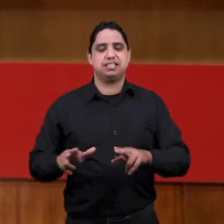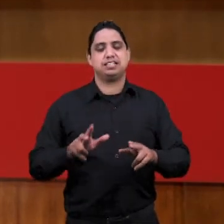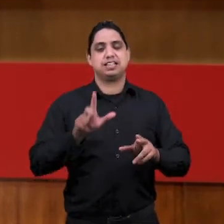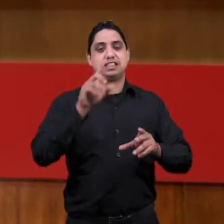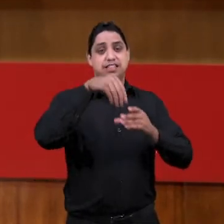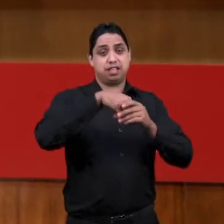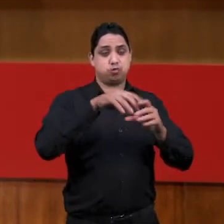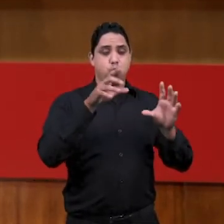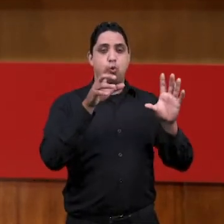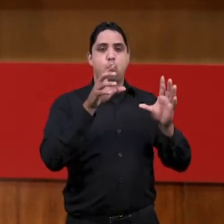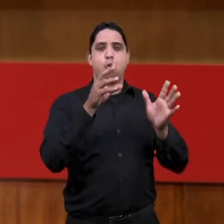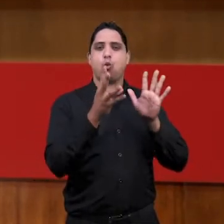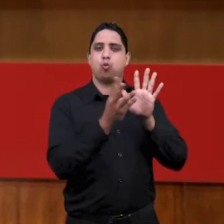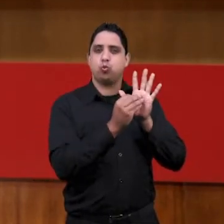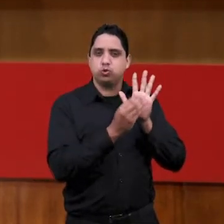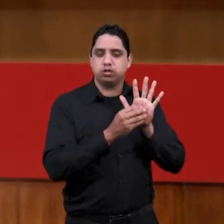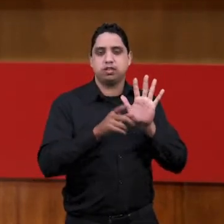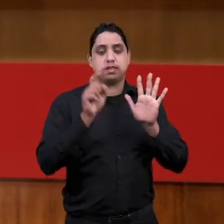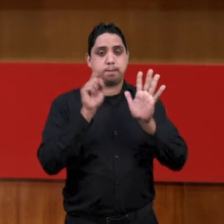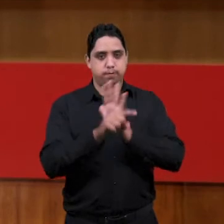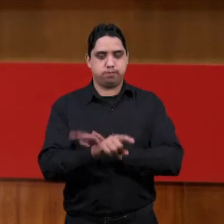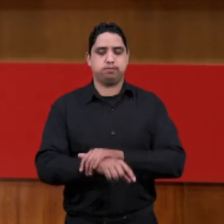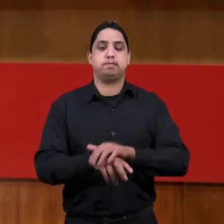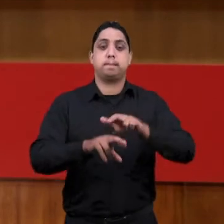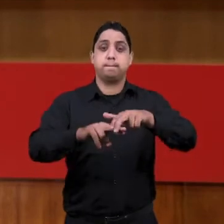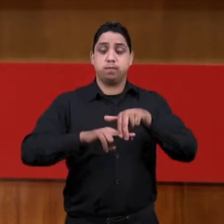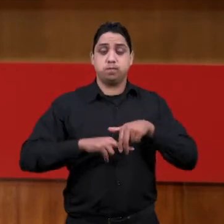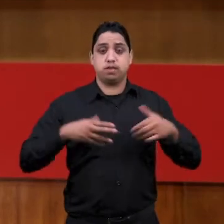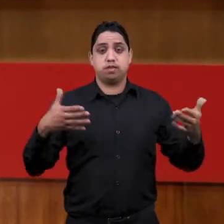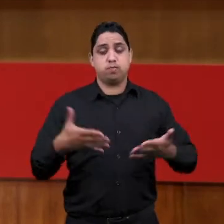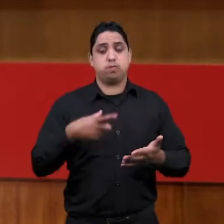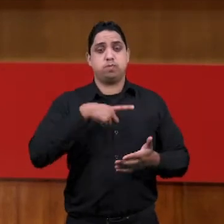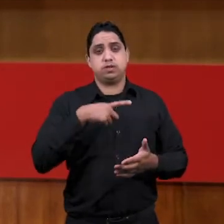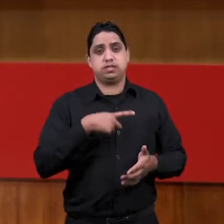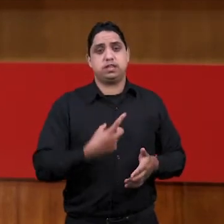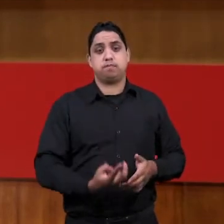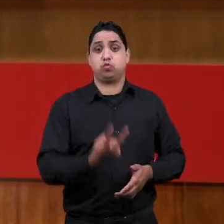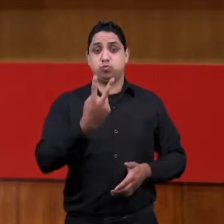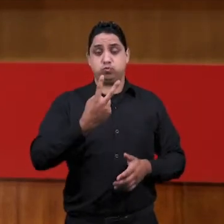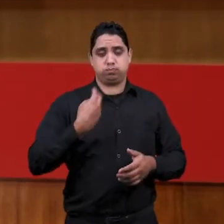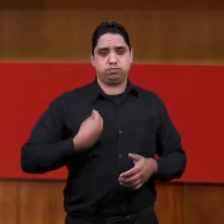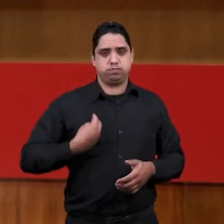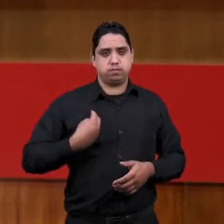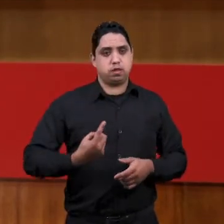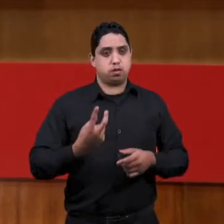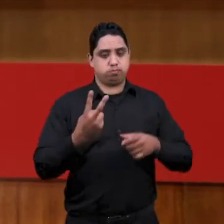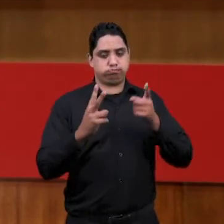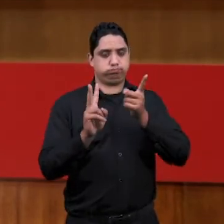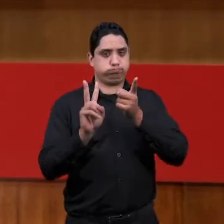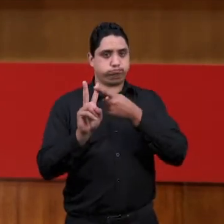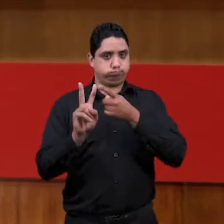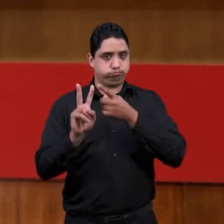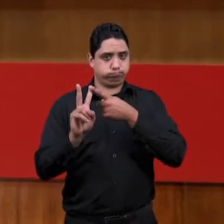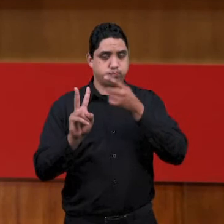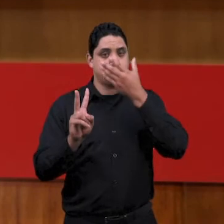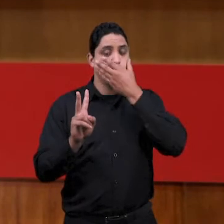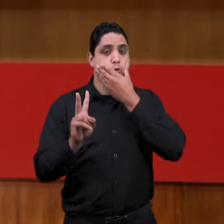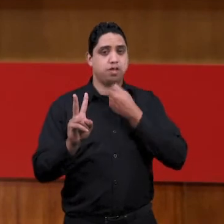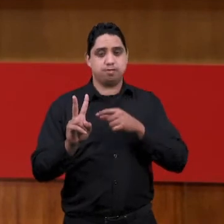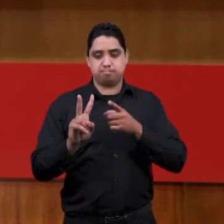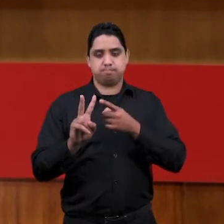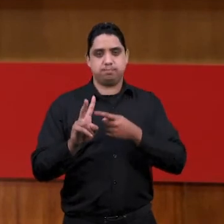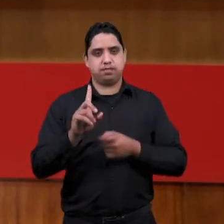relacionadas ao conteúdo da pergunta. E por isso nós vamos ter agora mais duas participações. Uma delas é a participação